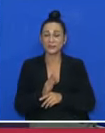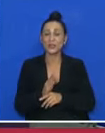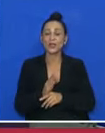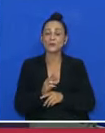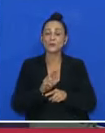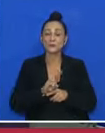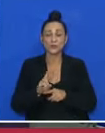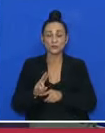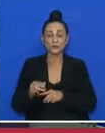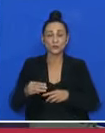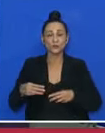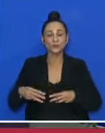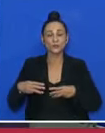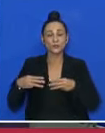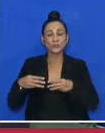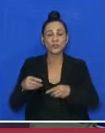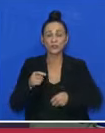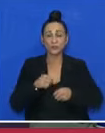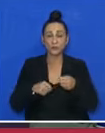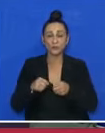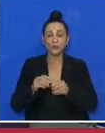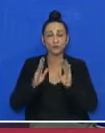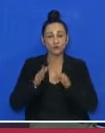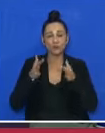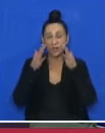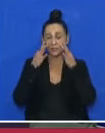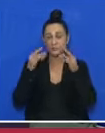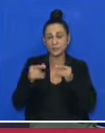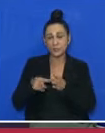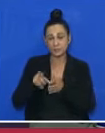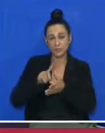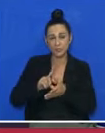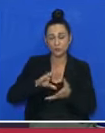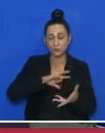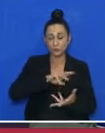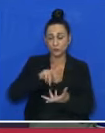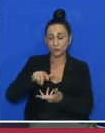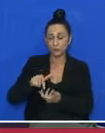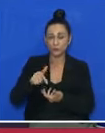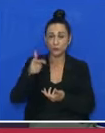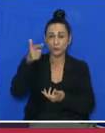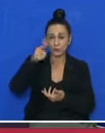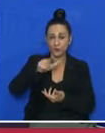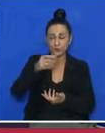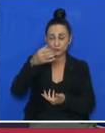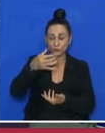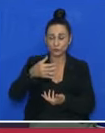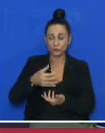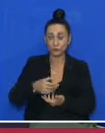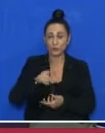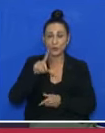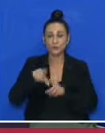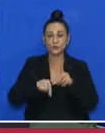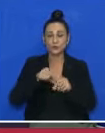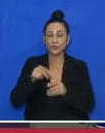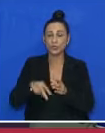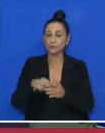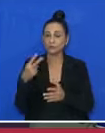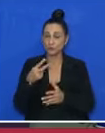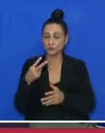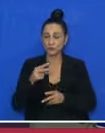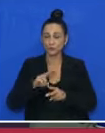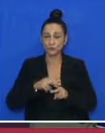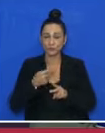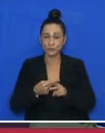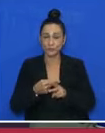validado pelos auditores do Ministério da Economia. Conforme explicamos, o globo será reabastecido para a realização do segundo sorteio da